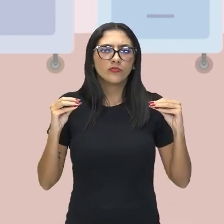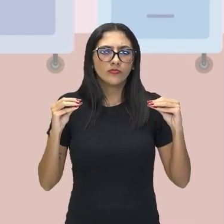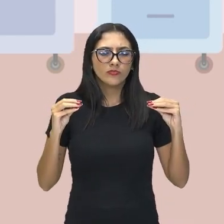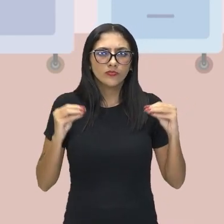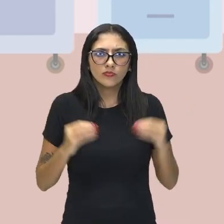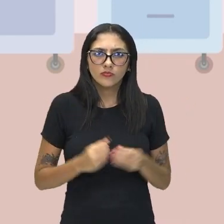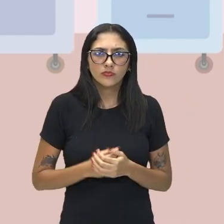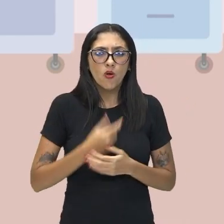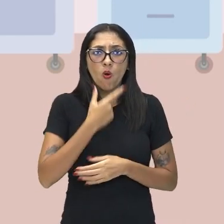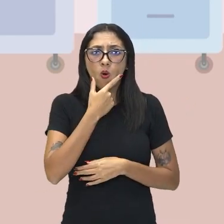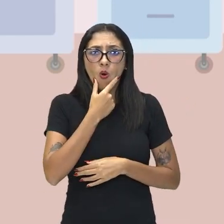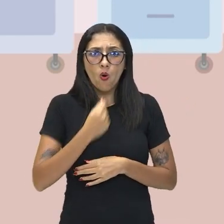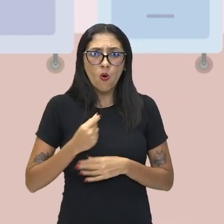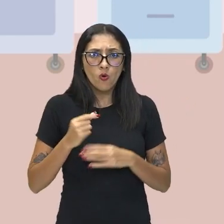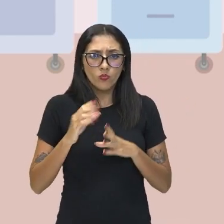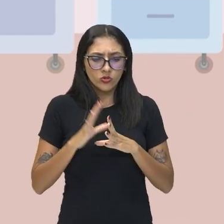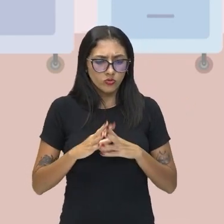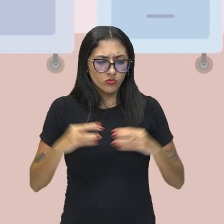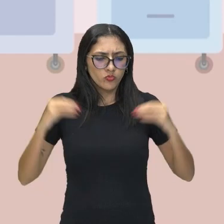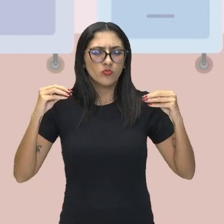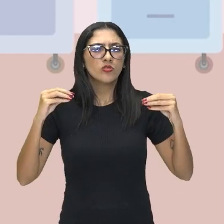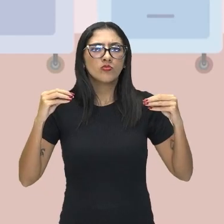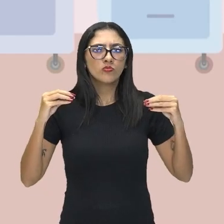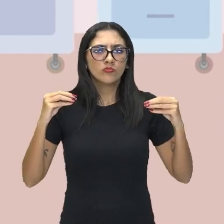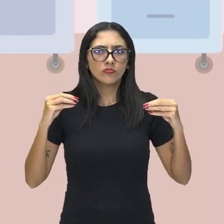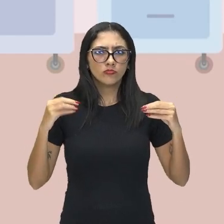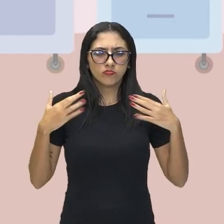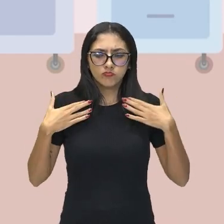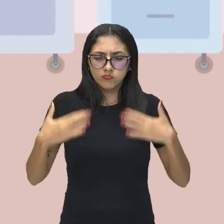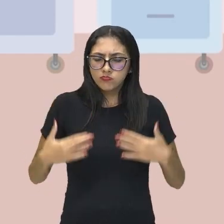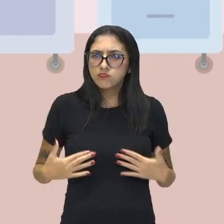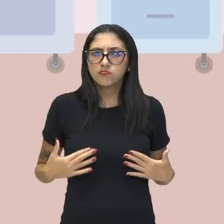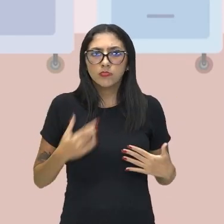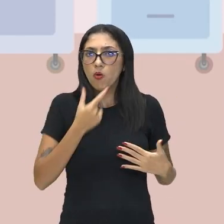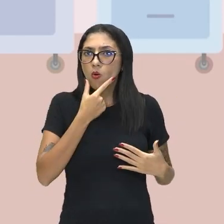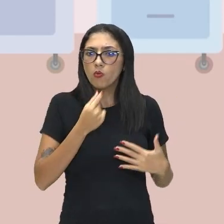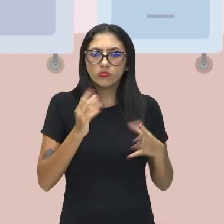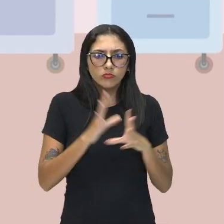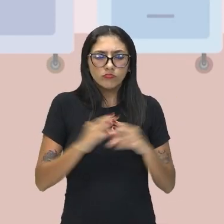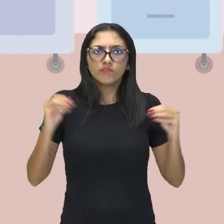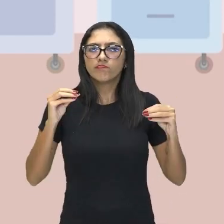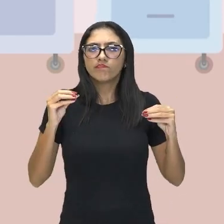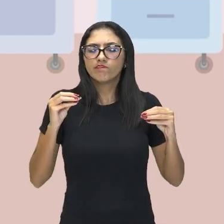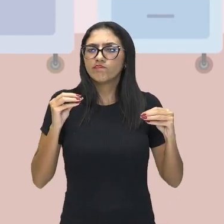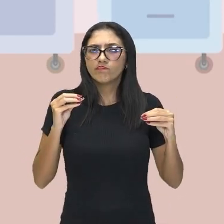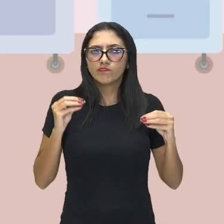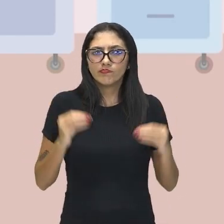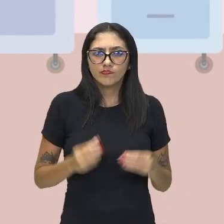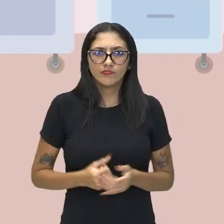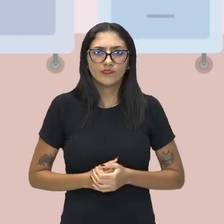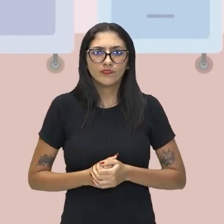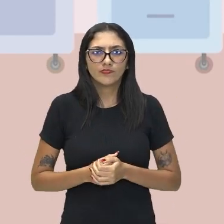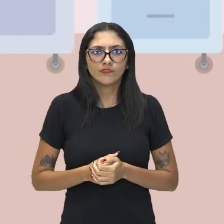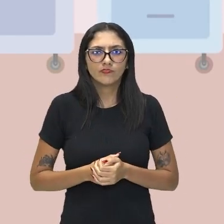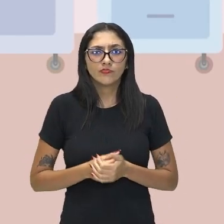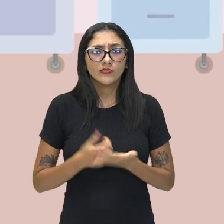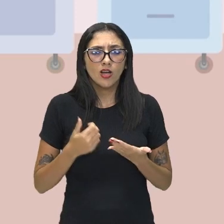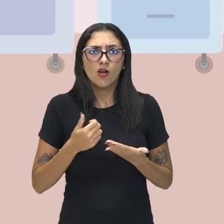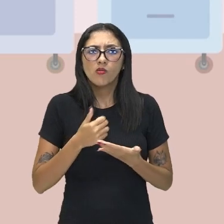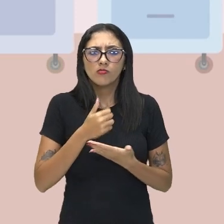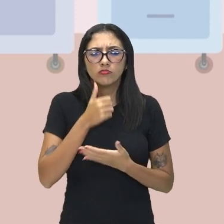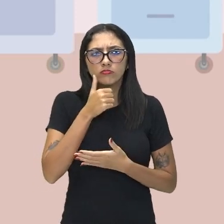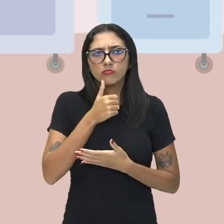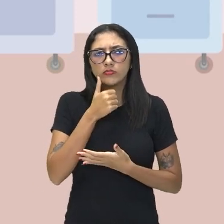corpo. Tomou o peito aprumado, um emplumado chapéu. Então, como se ouvisse a chegada do